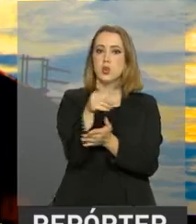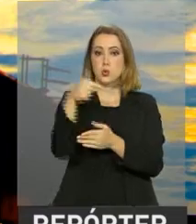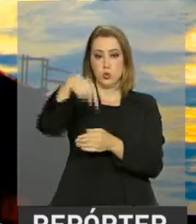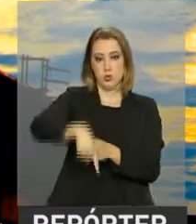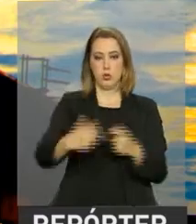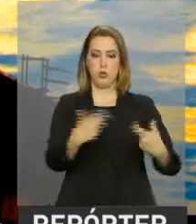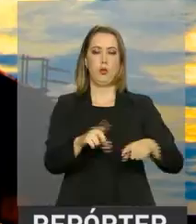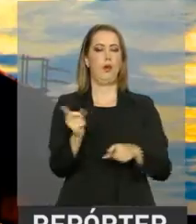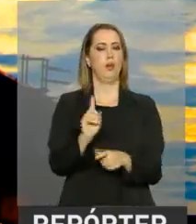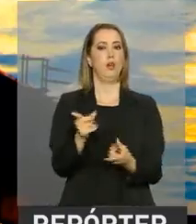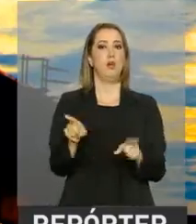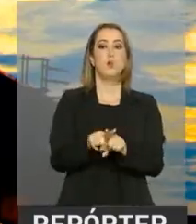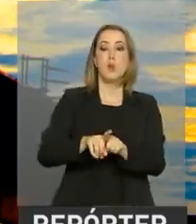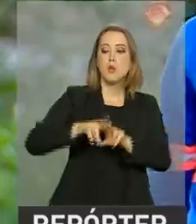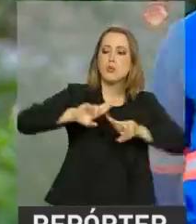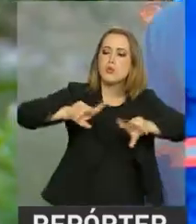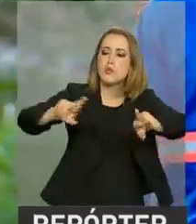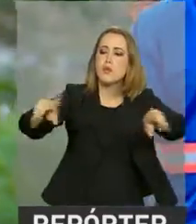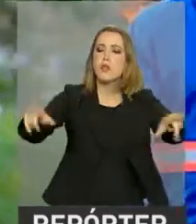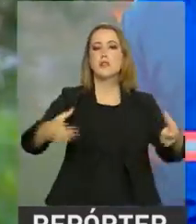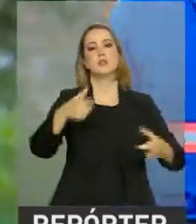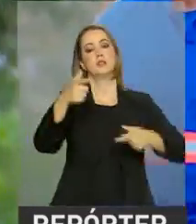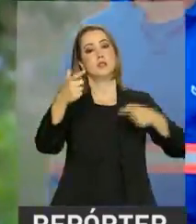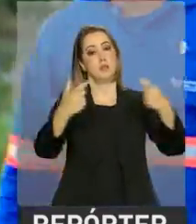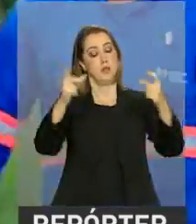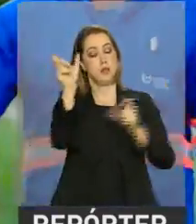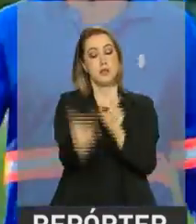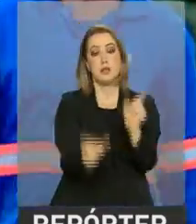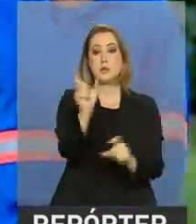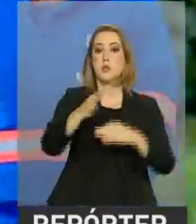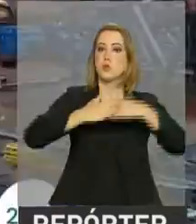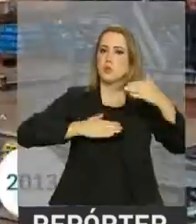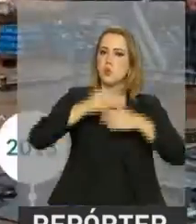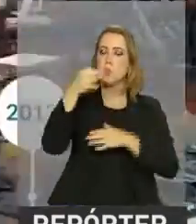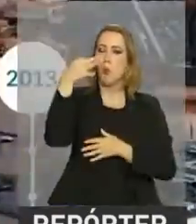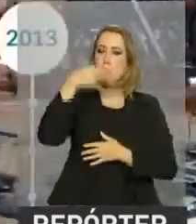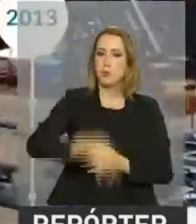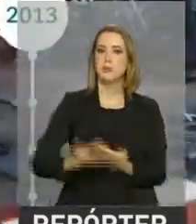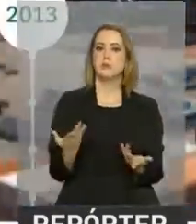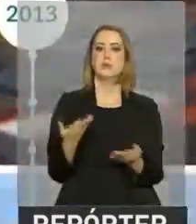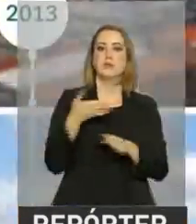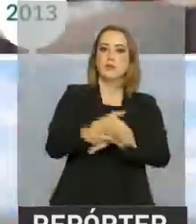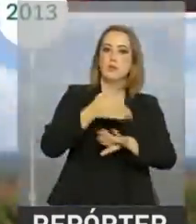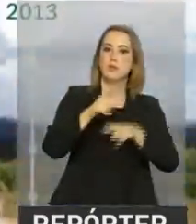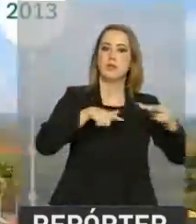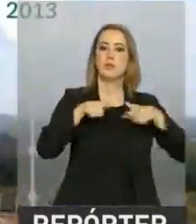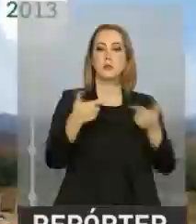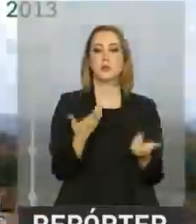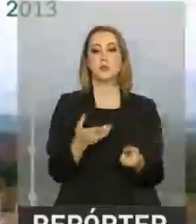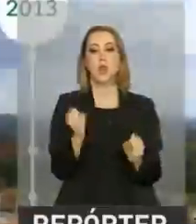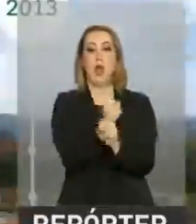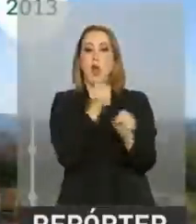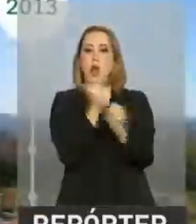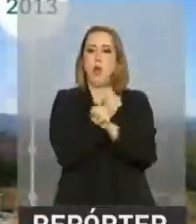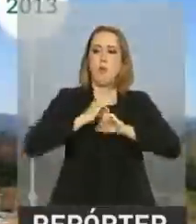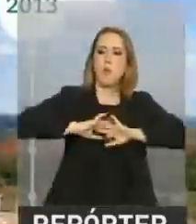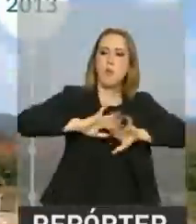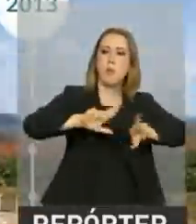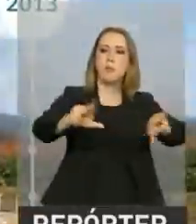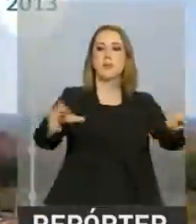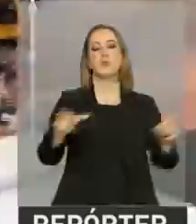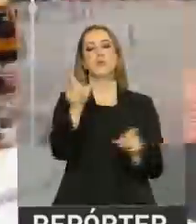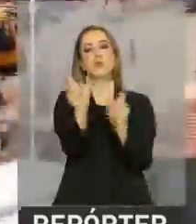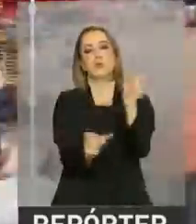regional. Profissionais qualificados vieram de todo o Brasil para trabalhar no projeto. Durante o pico do período de obras, o complexo empregou 40